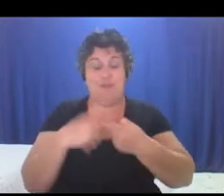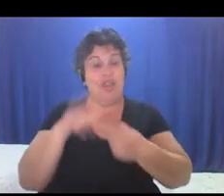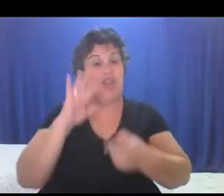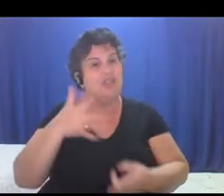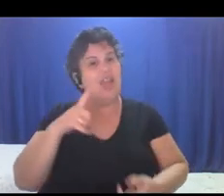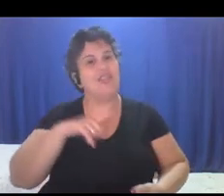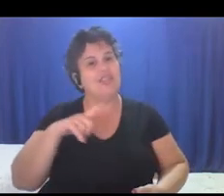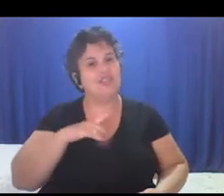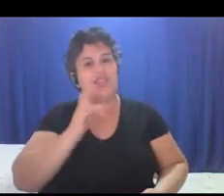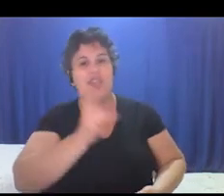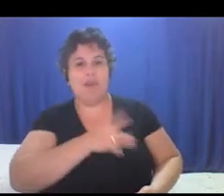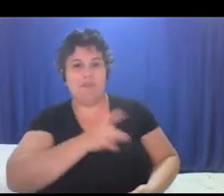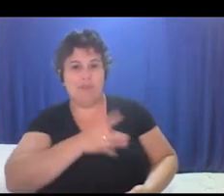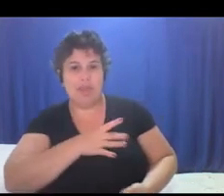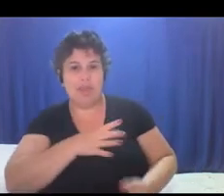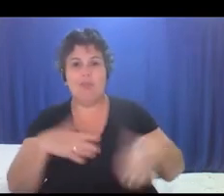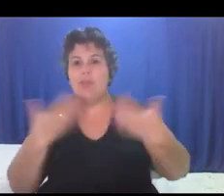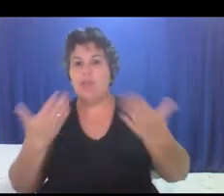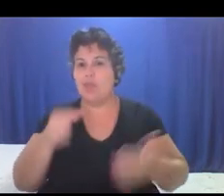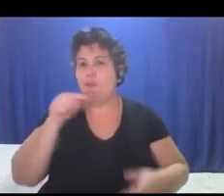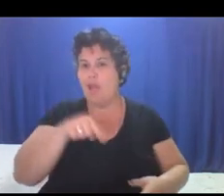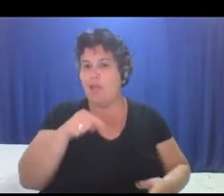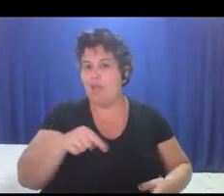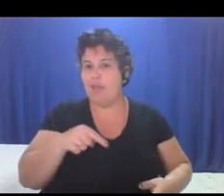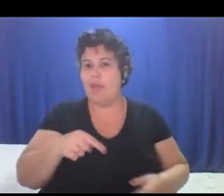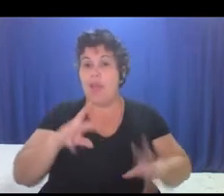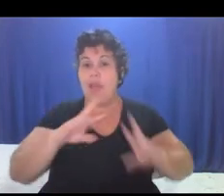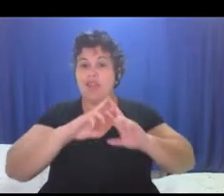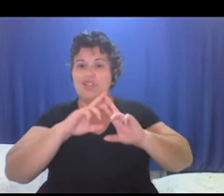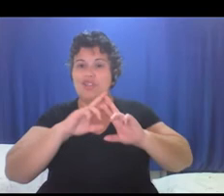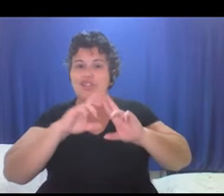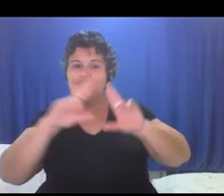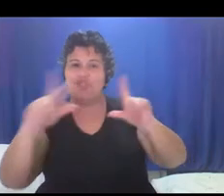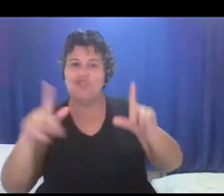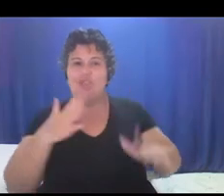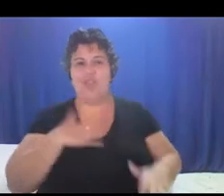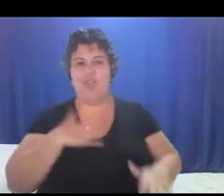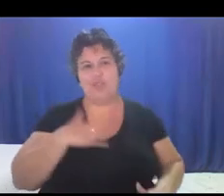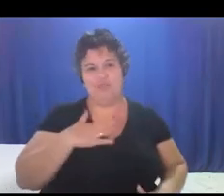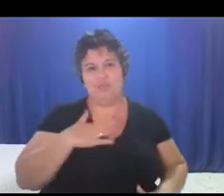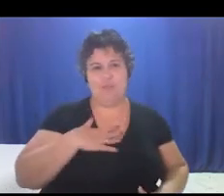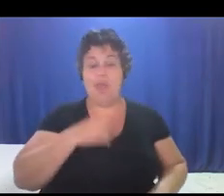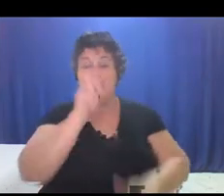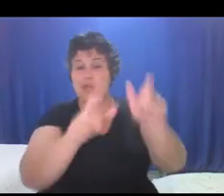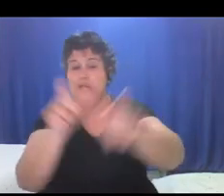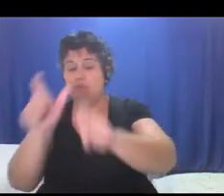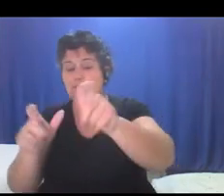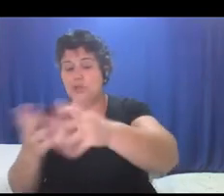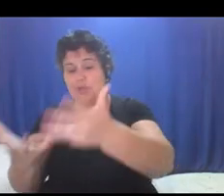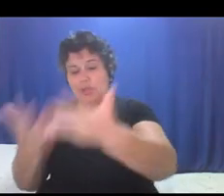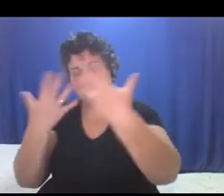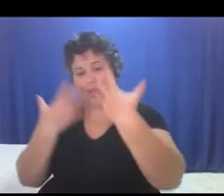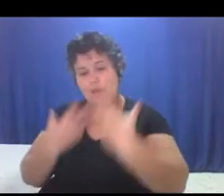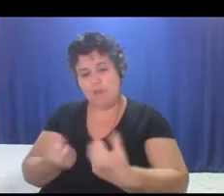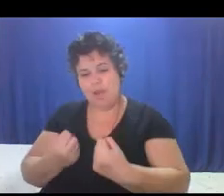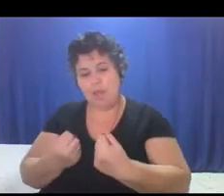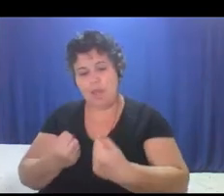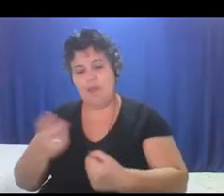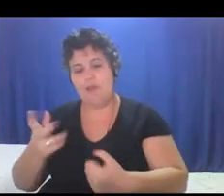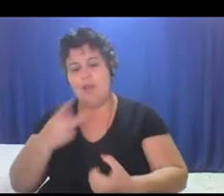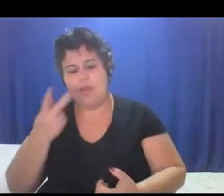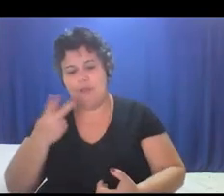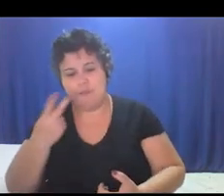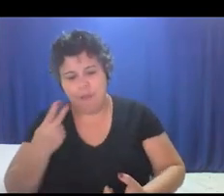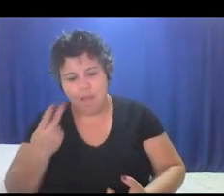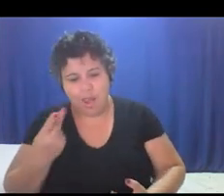E estando aqui foi totalmente diferente, que as pessoas me acolheram e falaram: não, Júlia, você pode ser quem